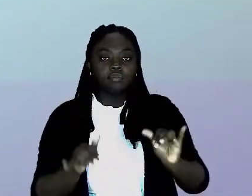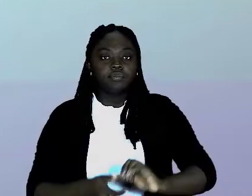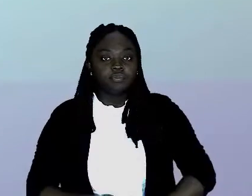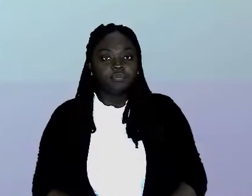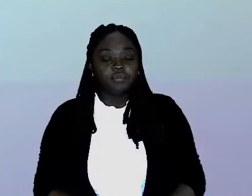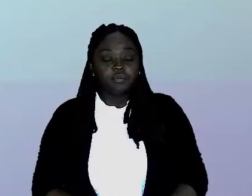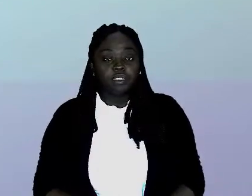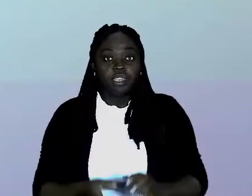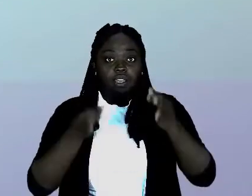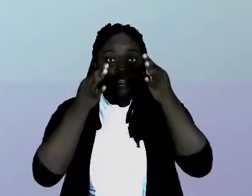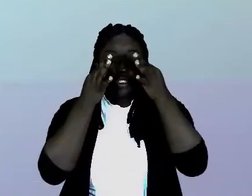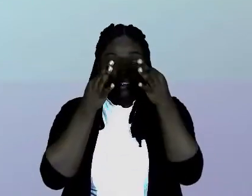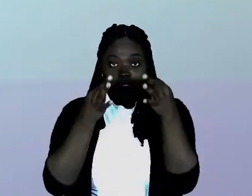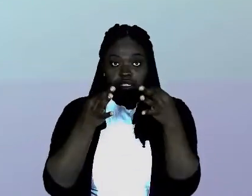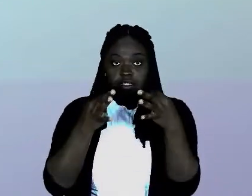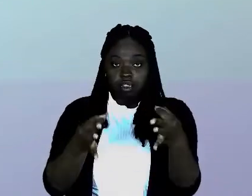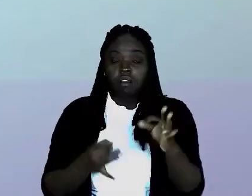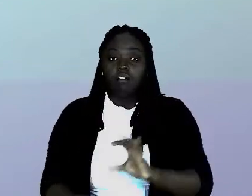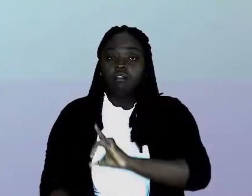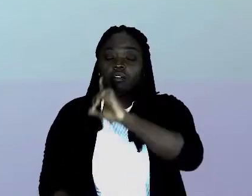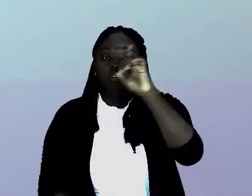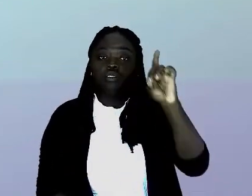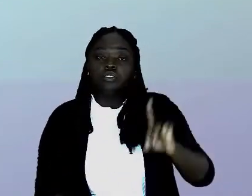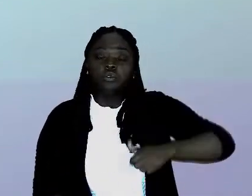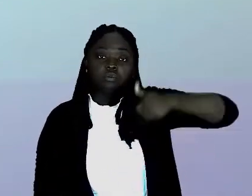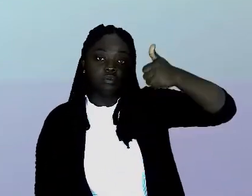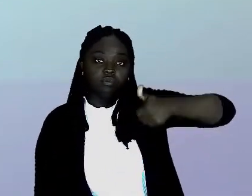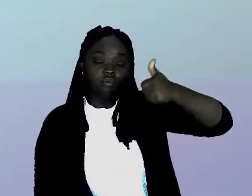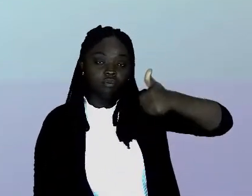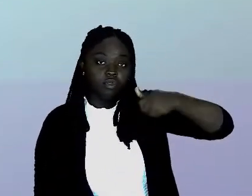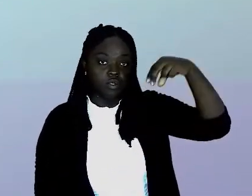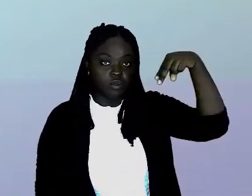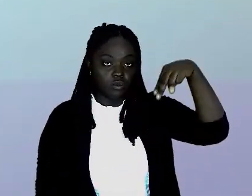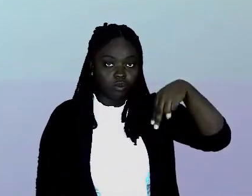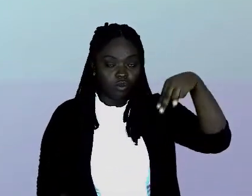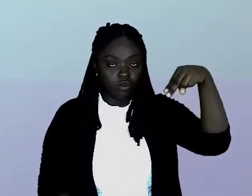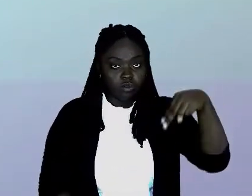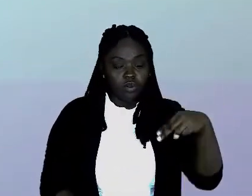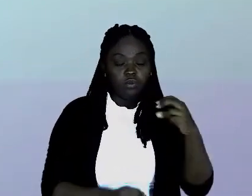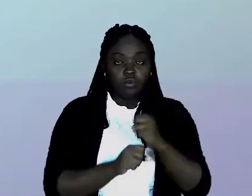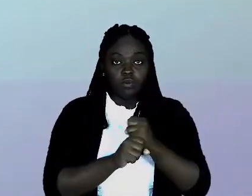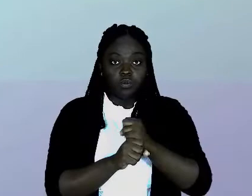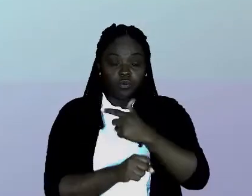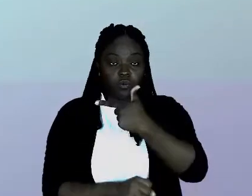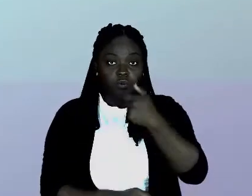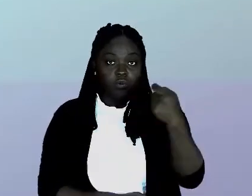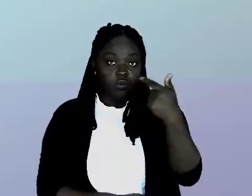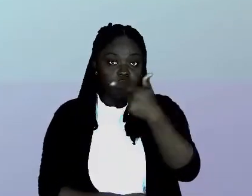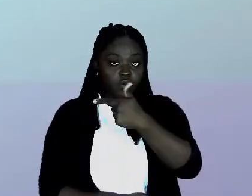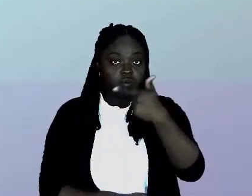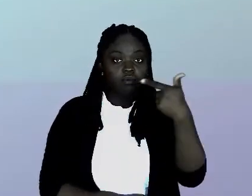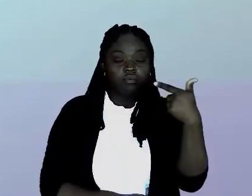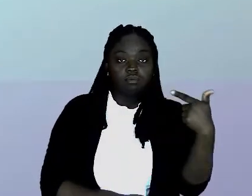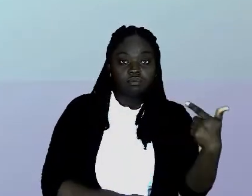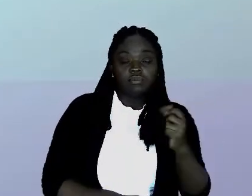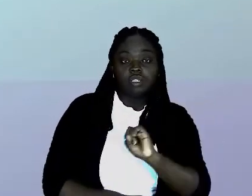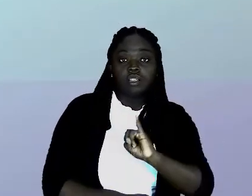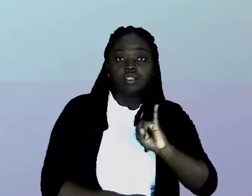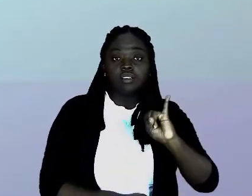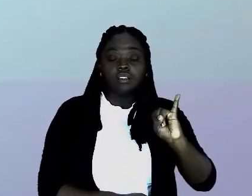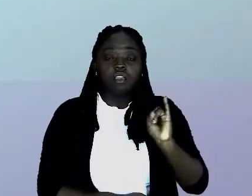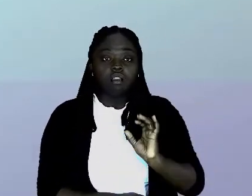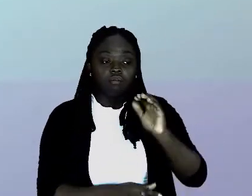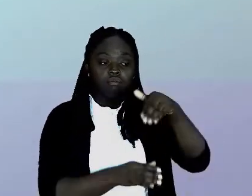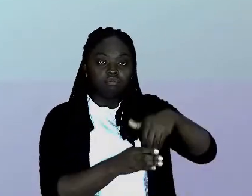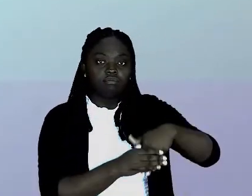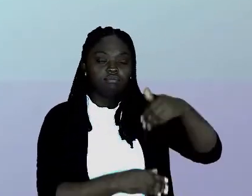Atente-se ao prazo de 1º de novembro de 2022, no caso de eleições do primeiro